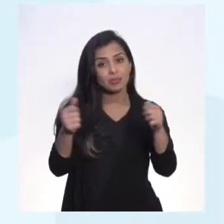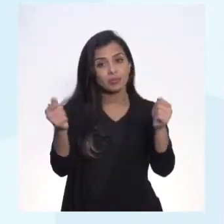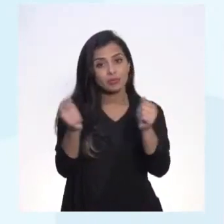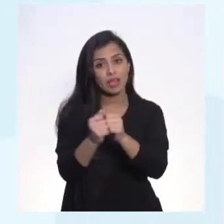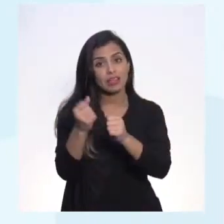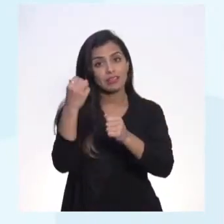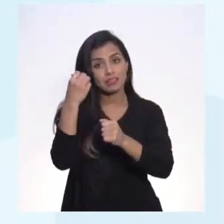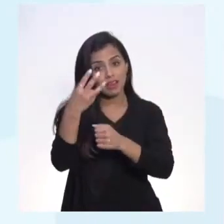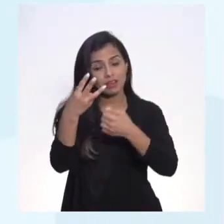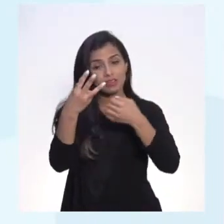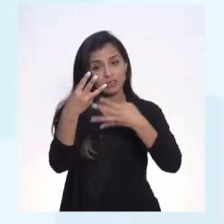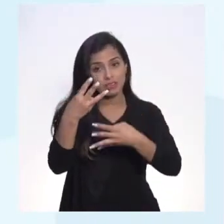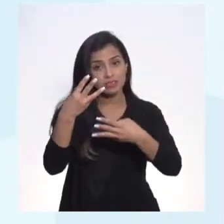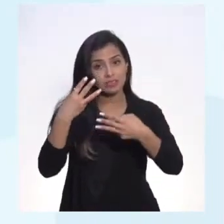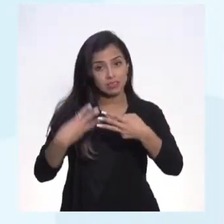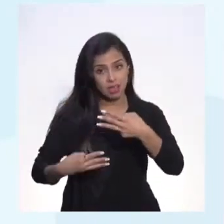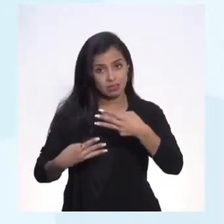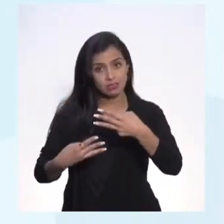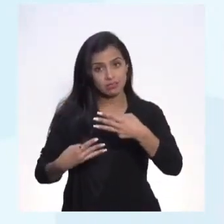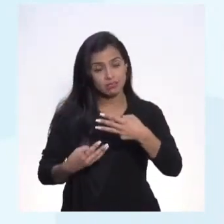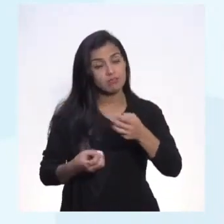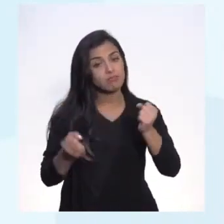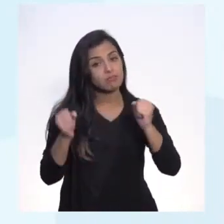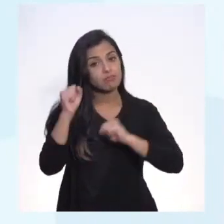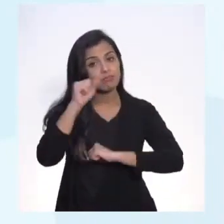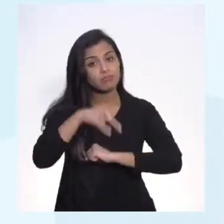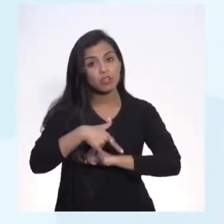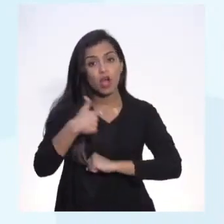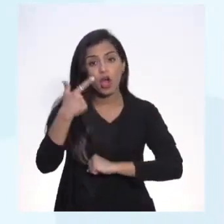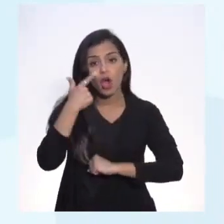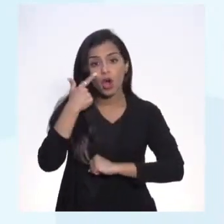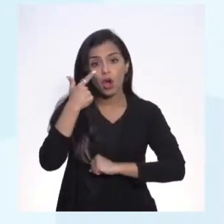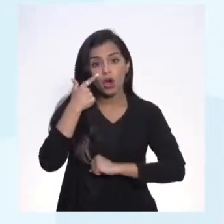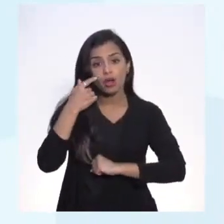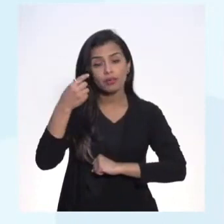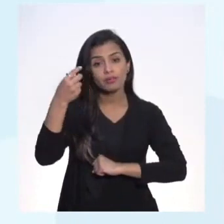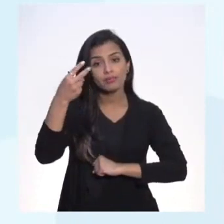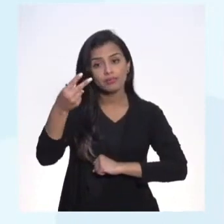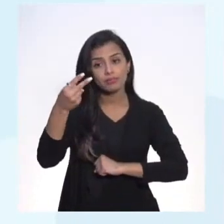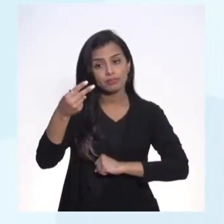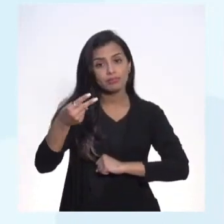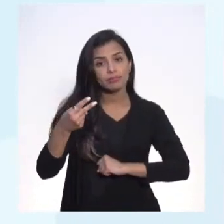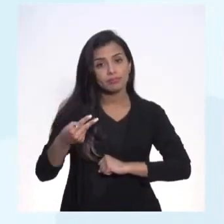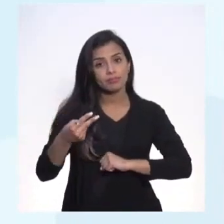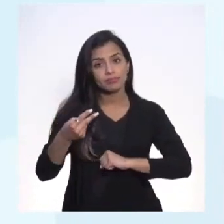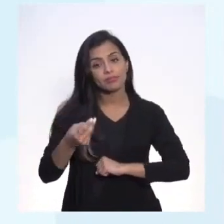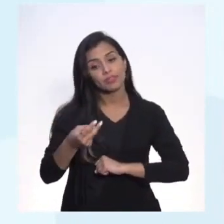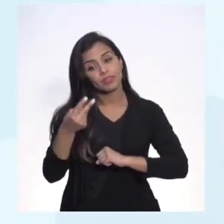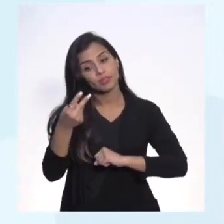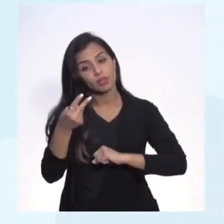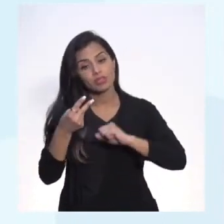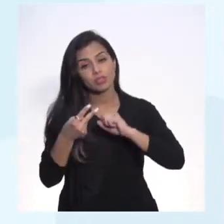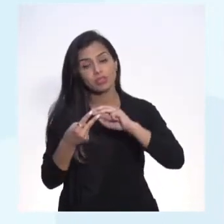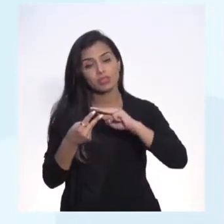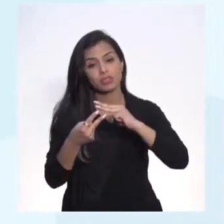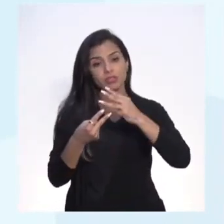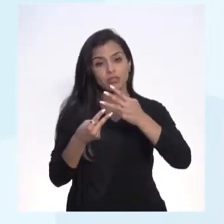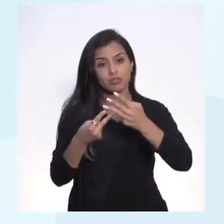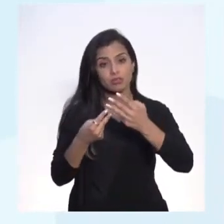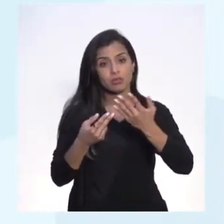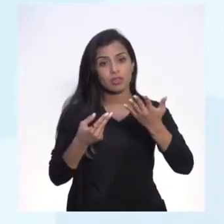em 3? Sim! Olha que beleza, 2 ao cubo. Então, eu vou pegar raiz cúbica